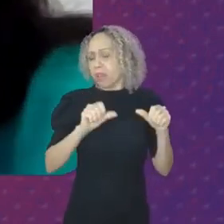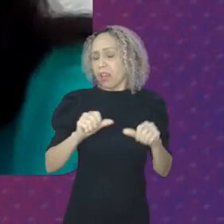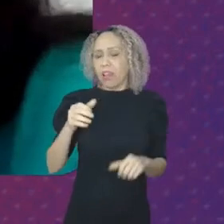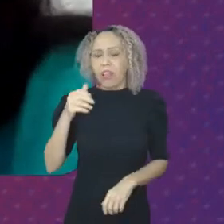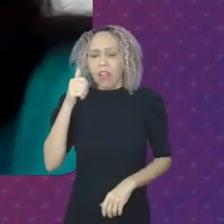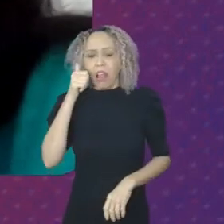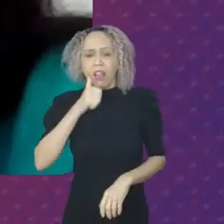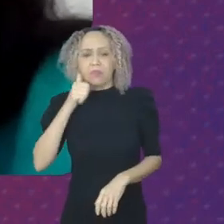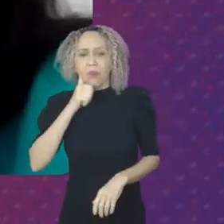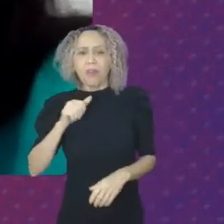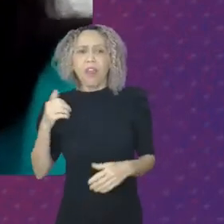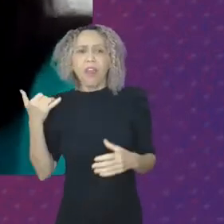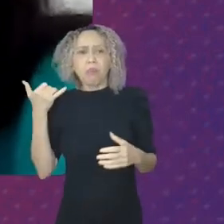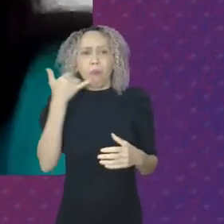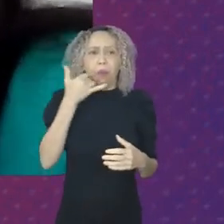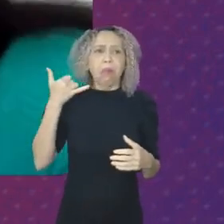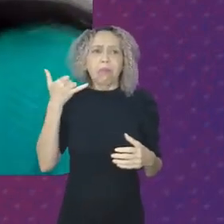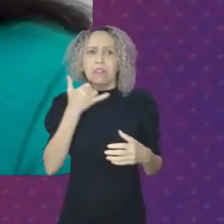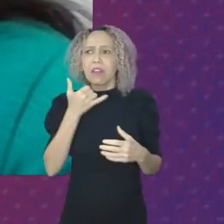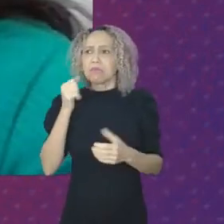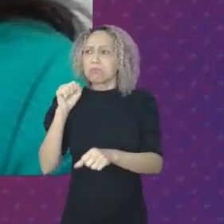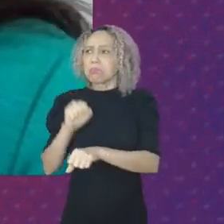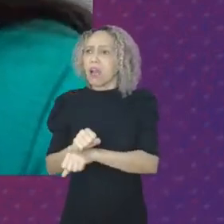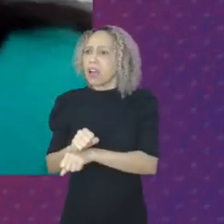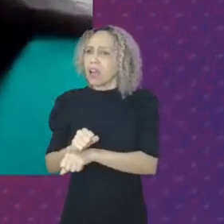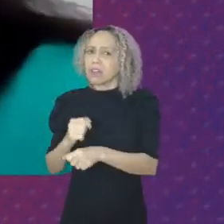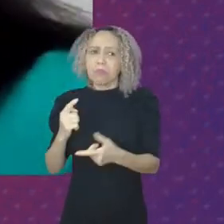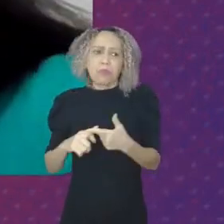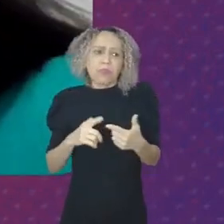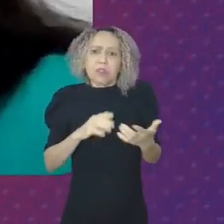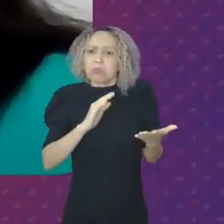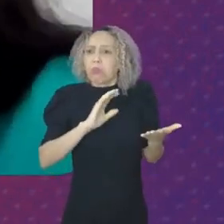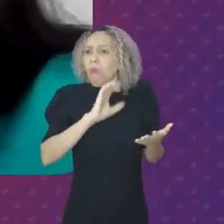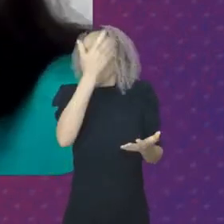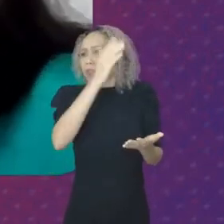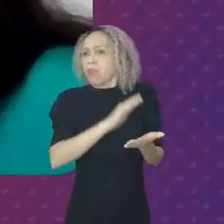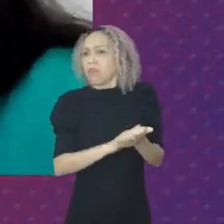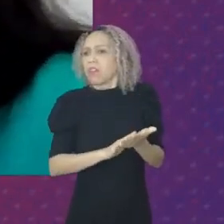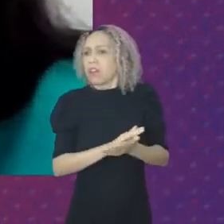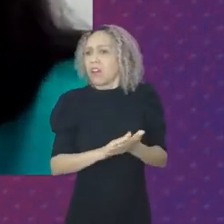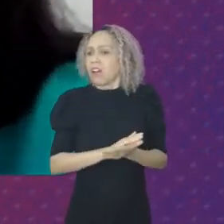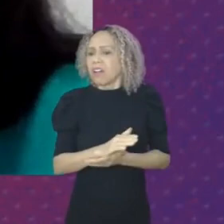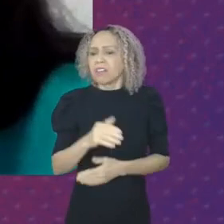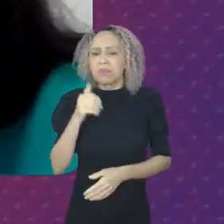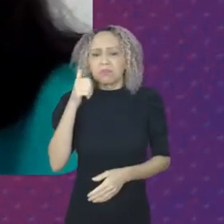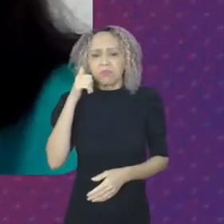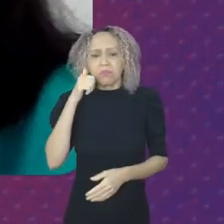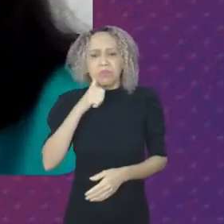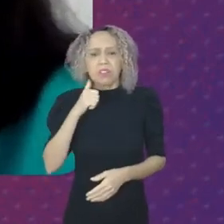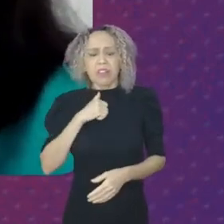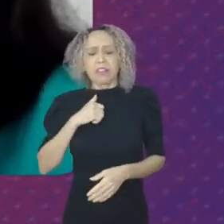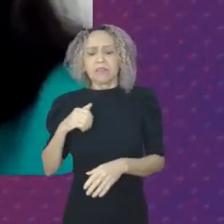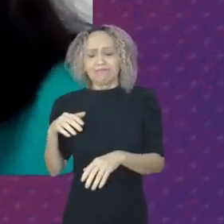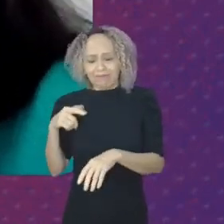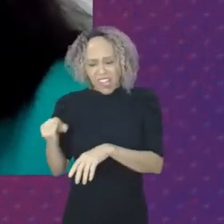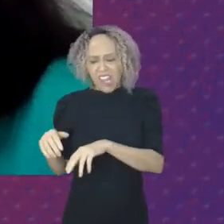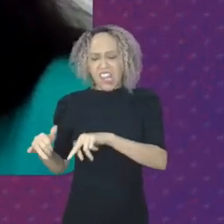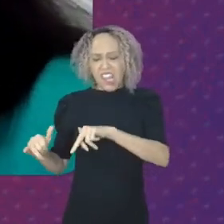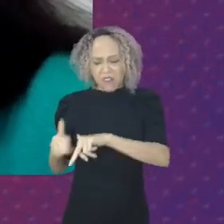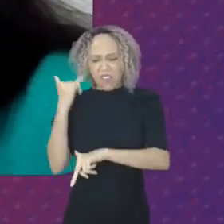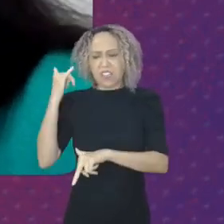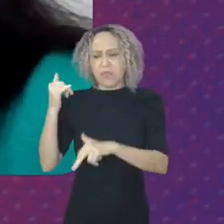ligar, eventualmente também fazer uma denúncia, pararam de utilizar o serviço porque entenderam que o serviço não funcionava.